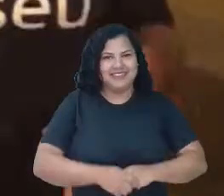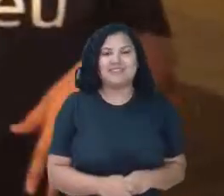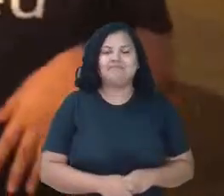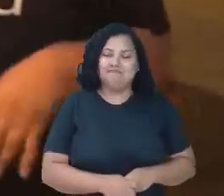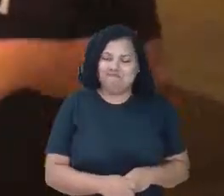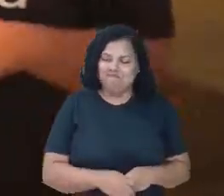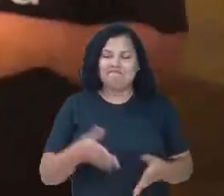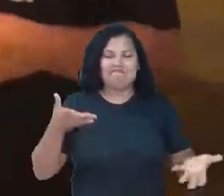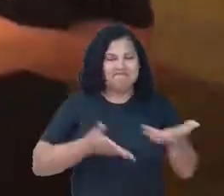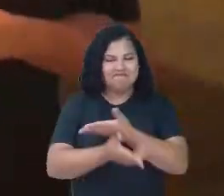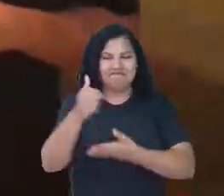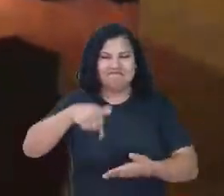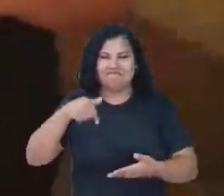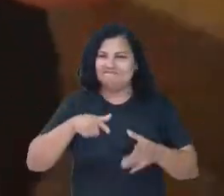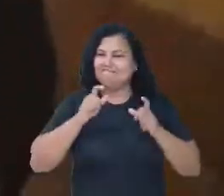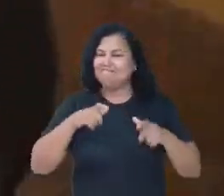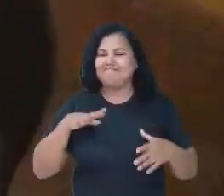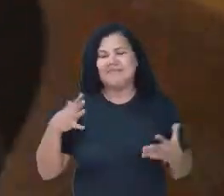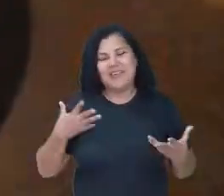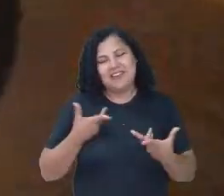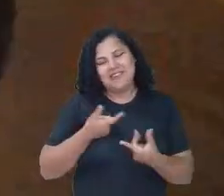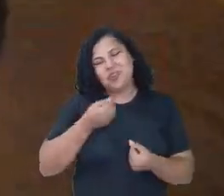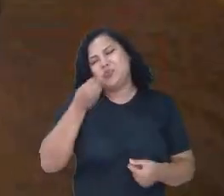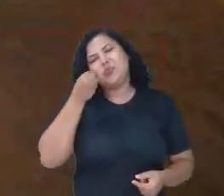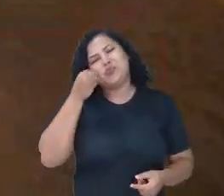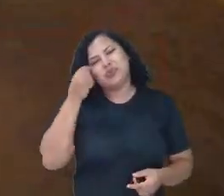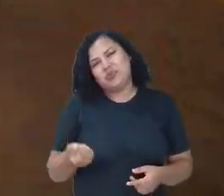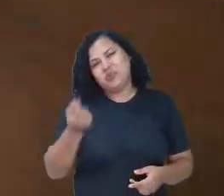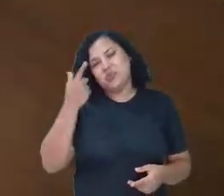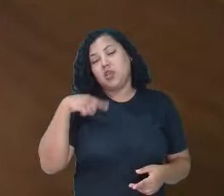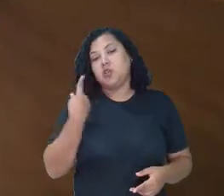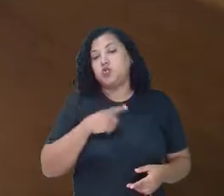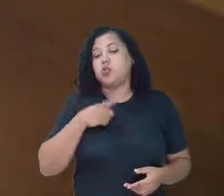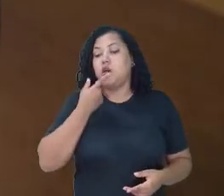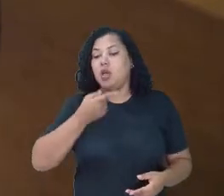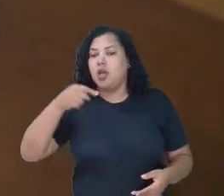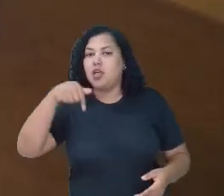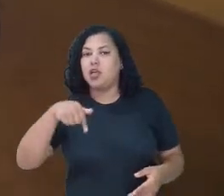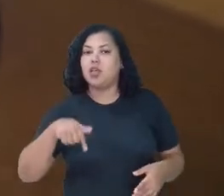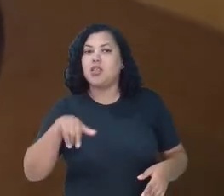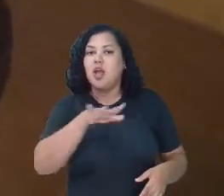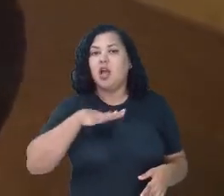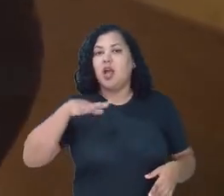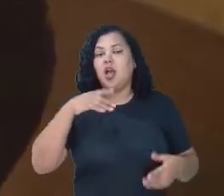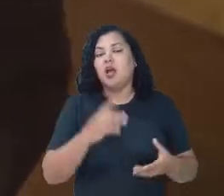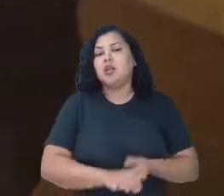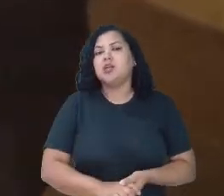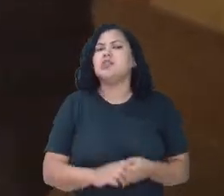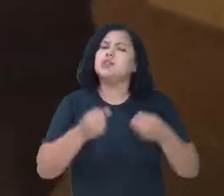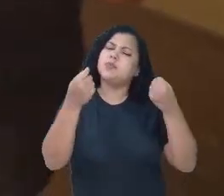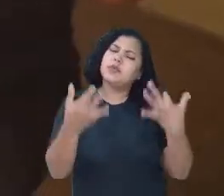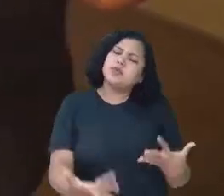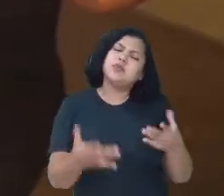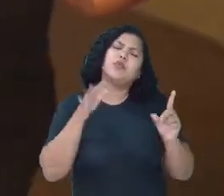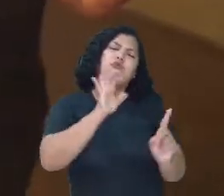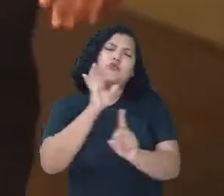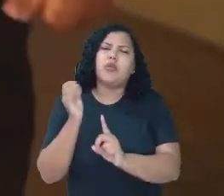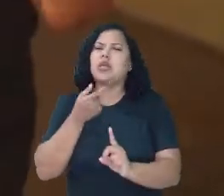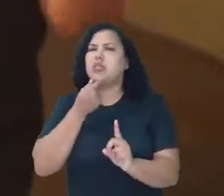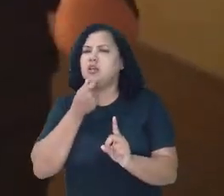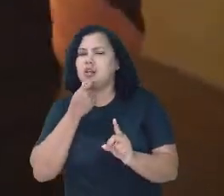nesse lugar, é um privilégio. E assim, a gente sai dessa sala que fala sobre tantas influências, a influência inglesa